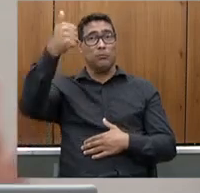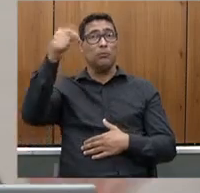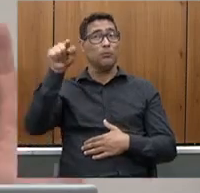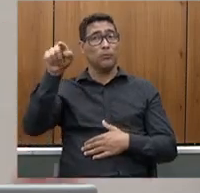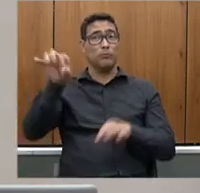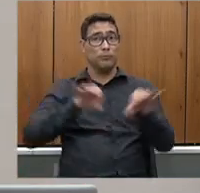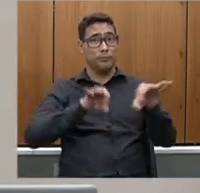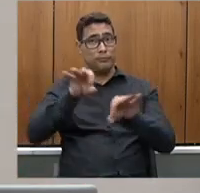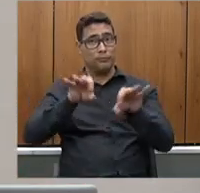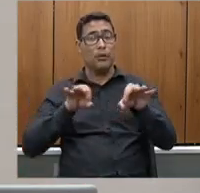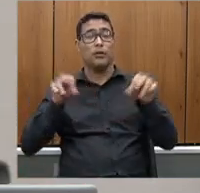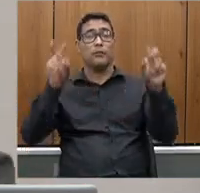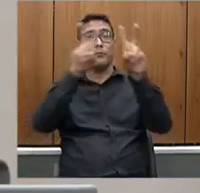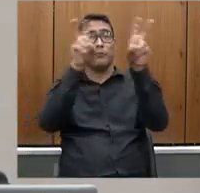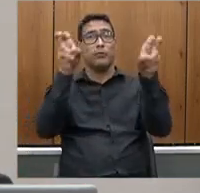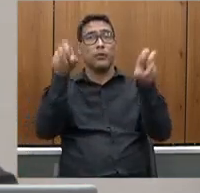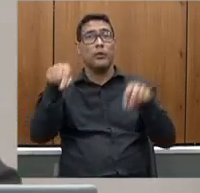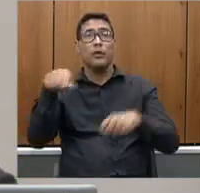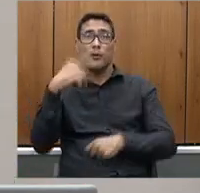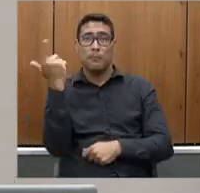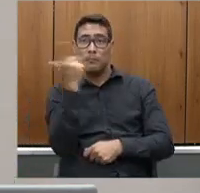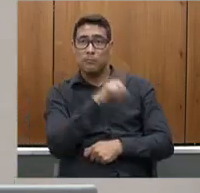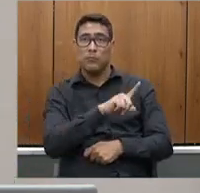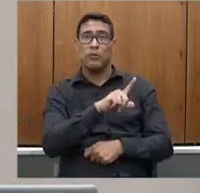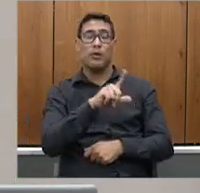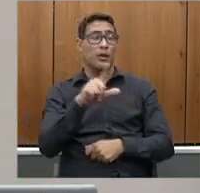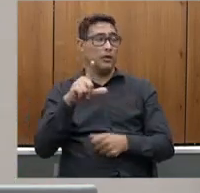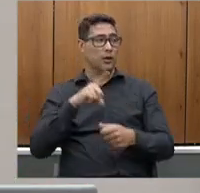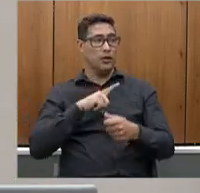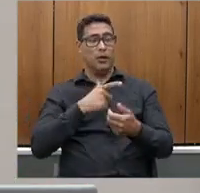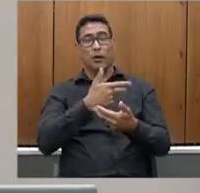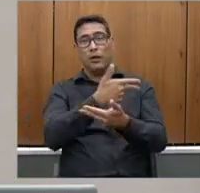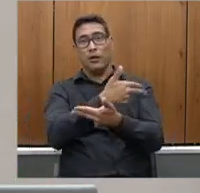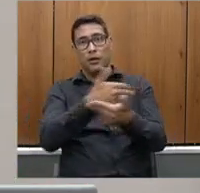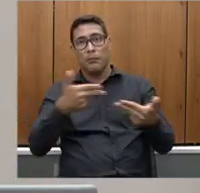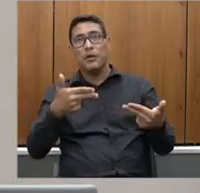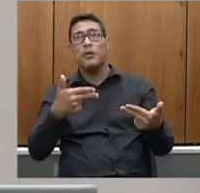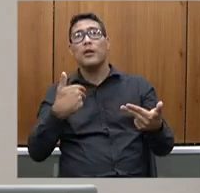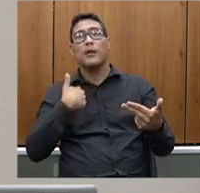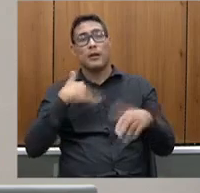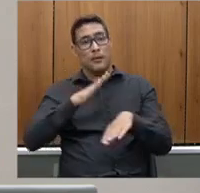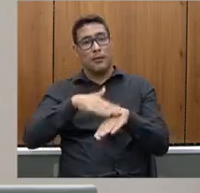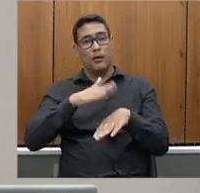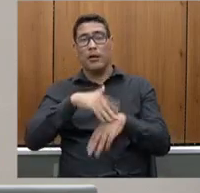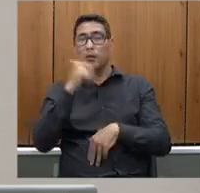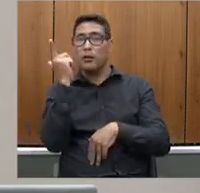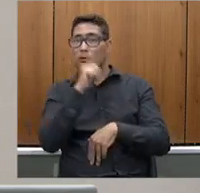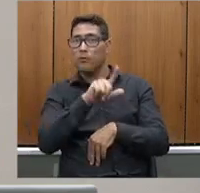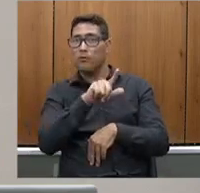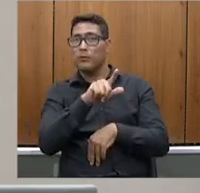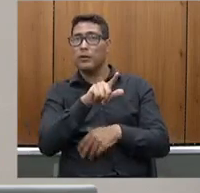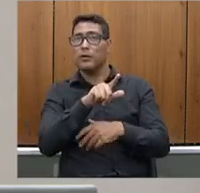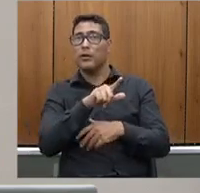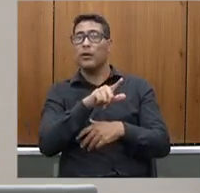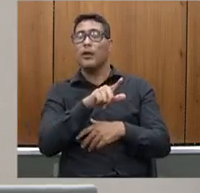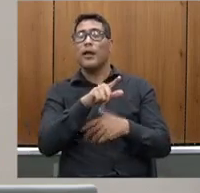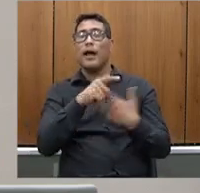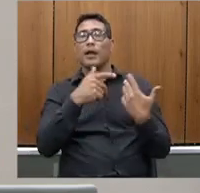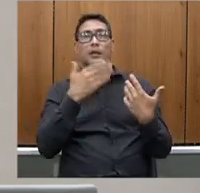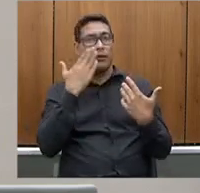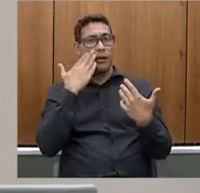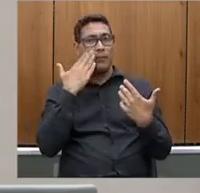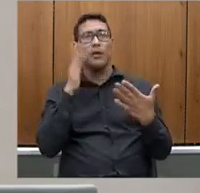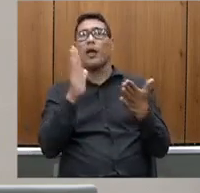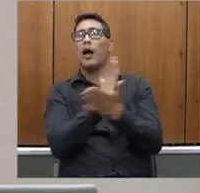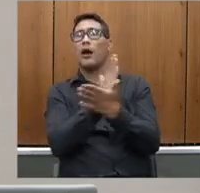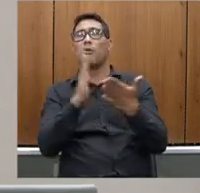possa emanar a ordem internamente e que ela seja cumprida lá na ponta da linha infelizmente Comandante tem